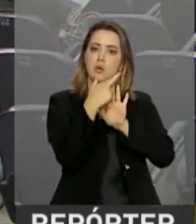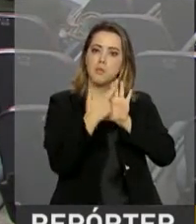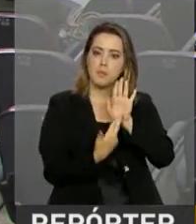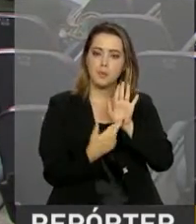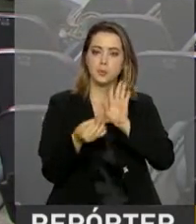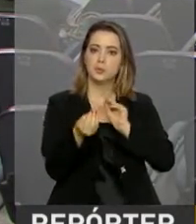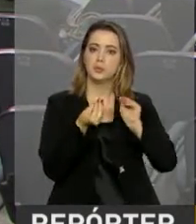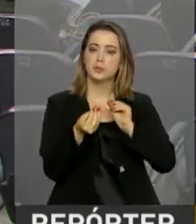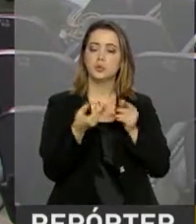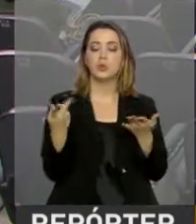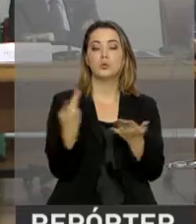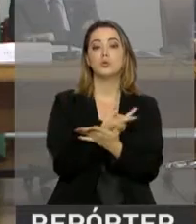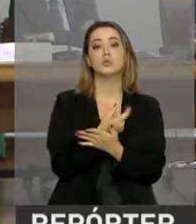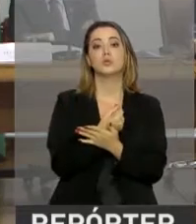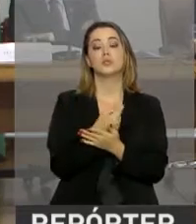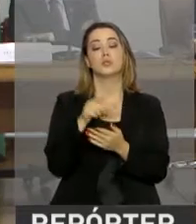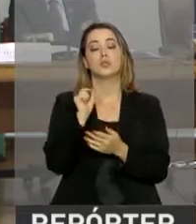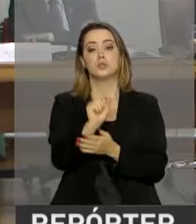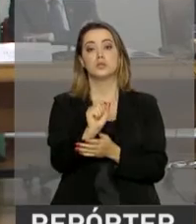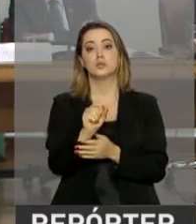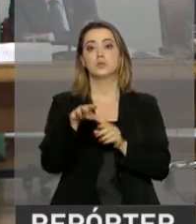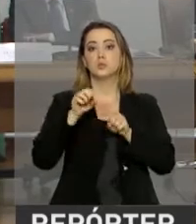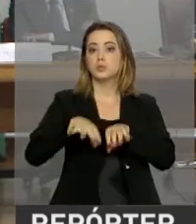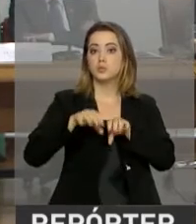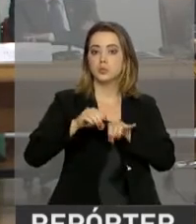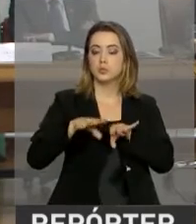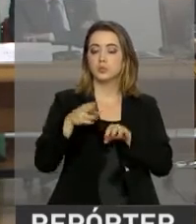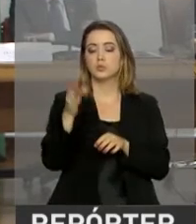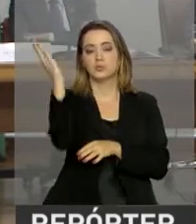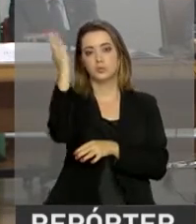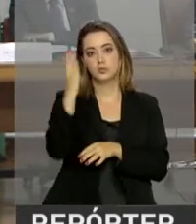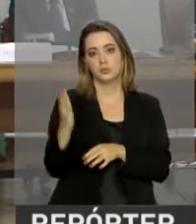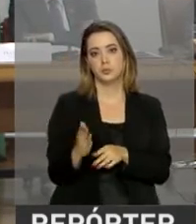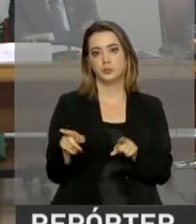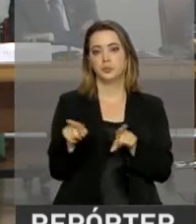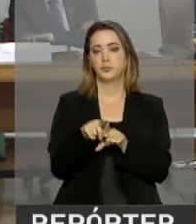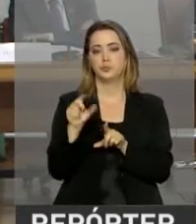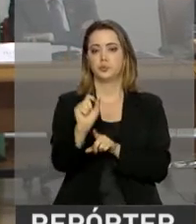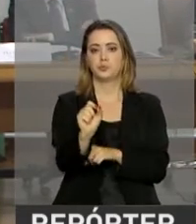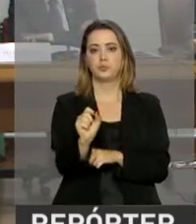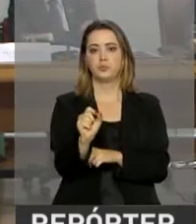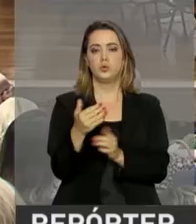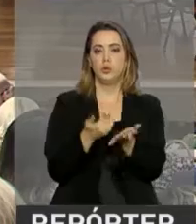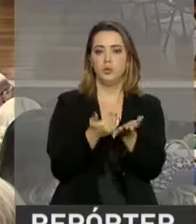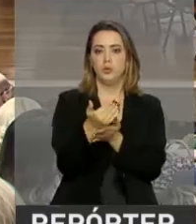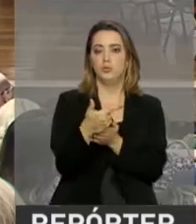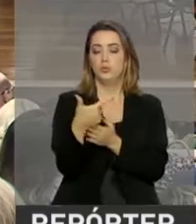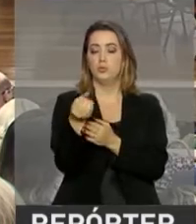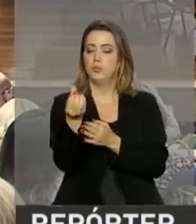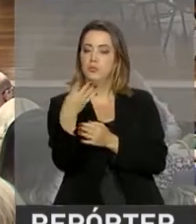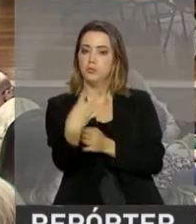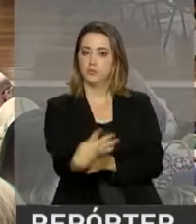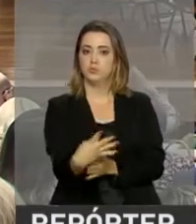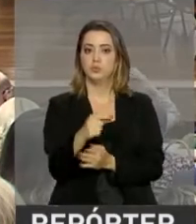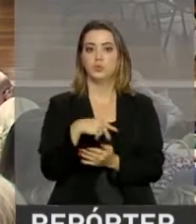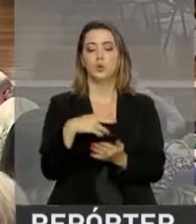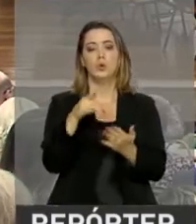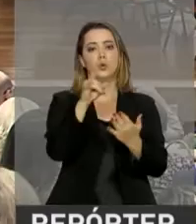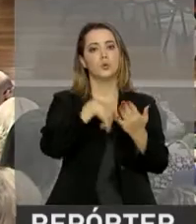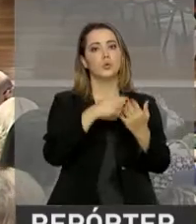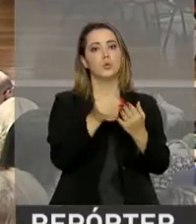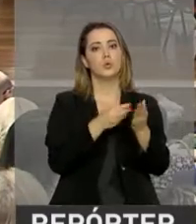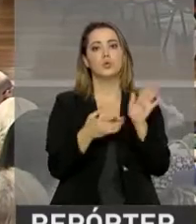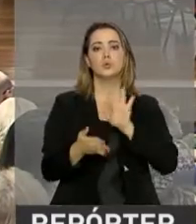Plano Nacional de Educação, o primeiro publicado desde sua aprovação em 2014. O documento mostra como